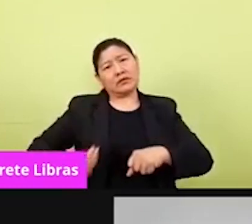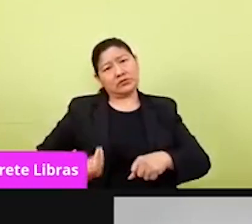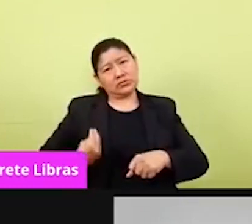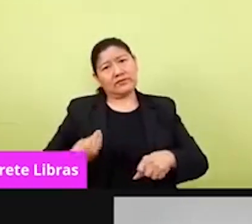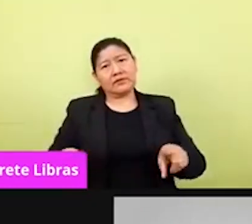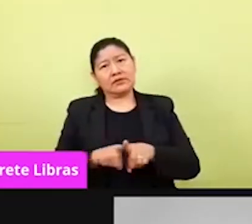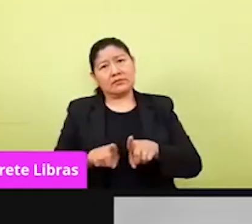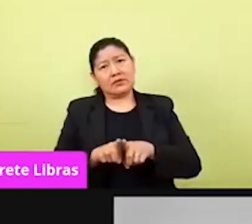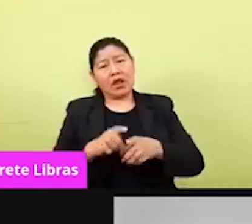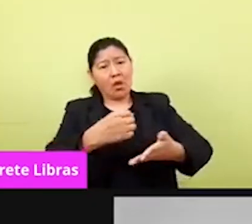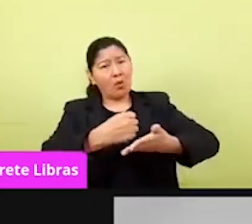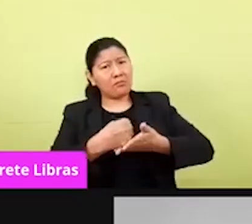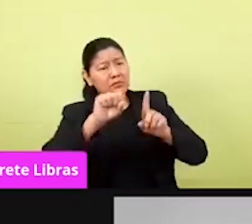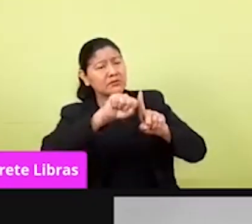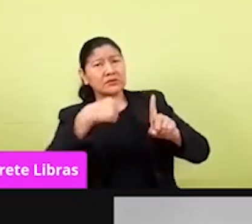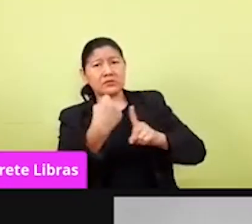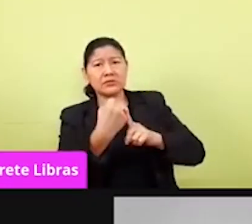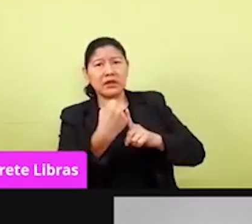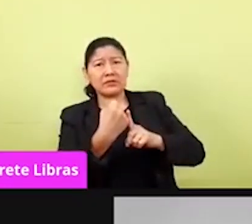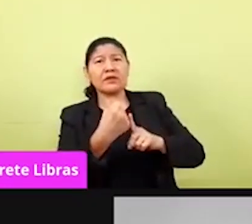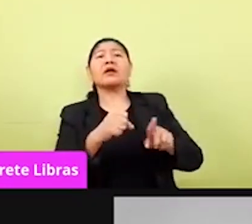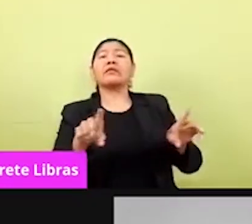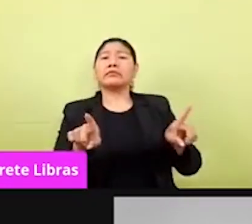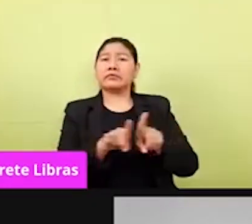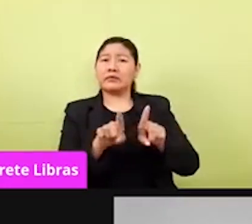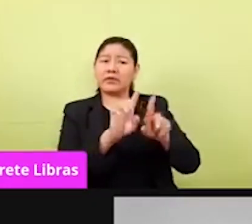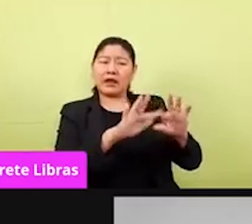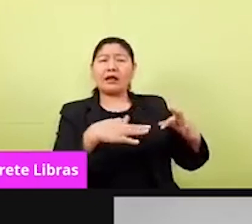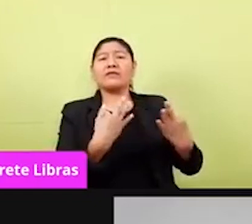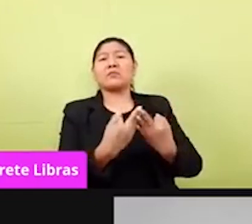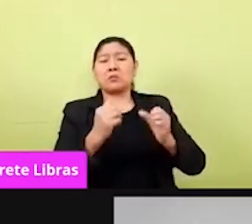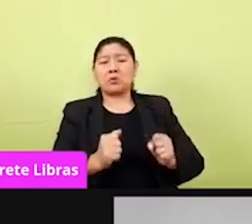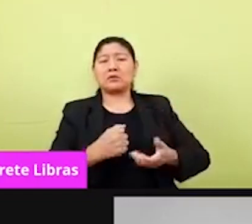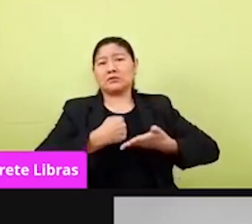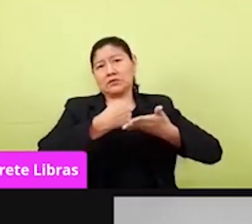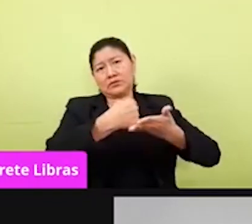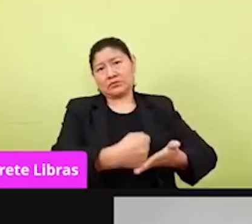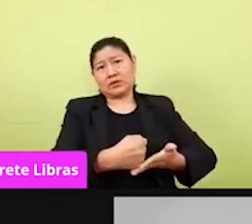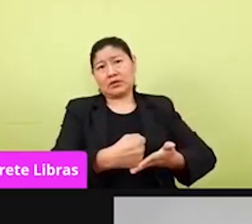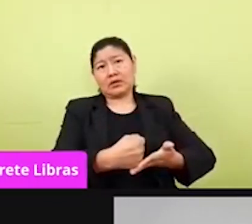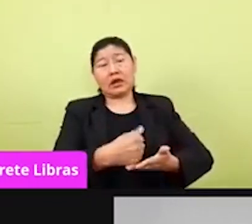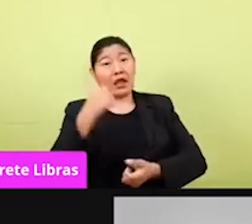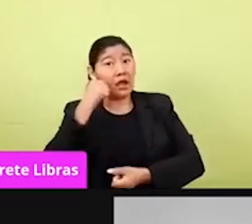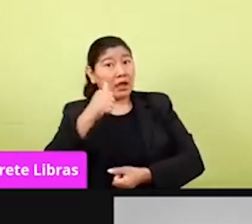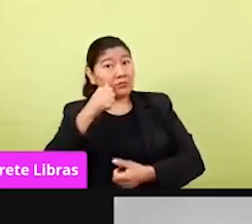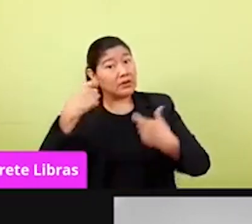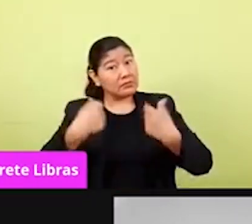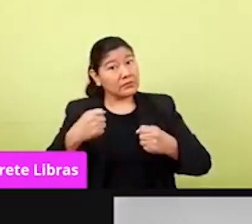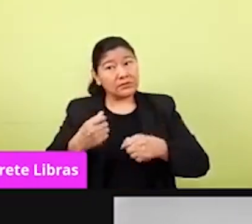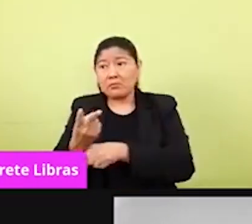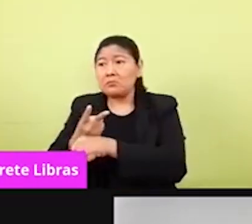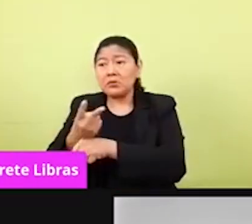da sociedade, né, da família, e conhecer os seus direitos no sentido de